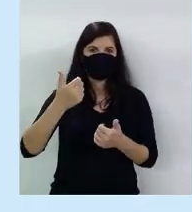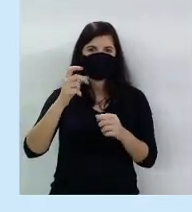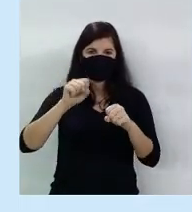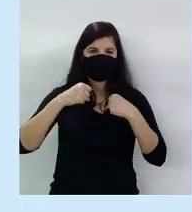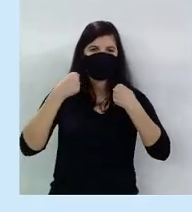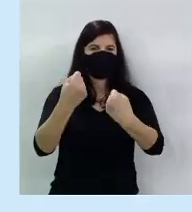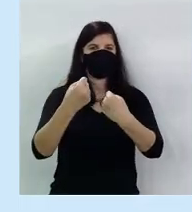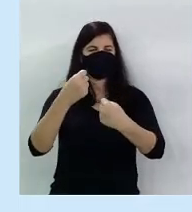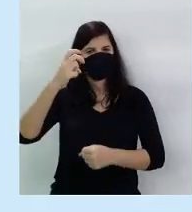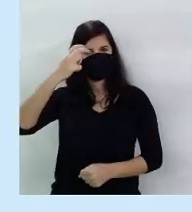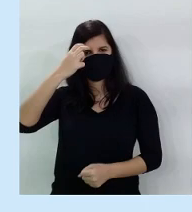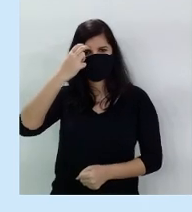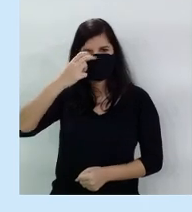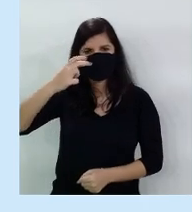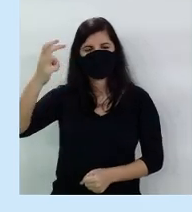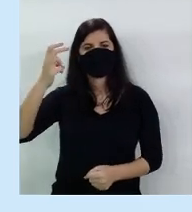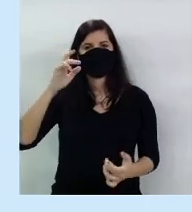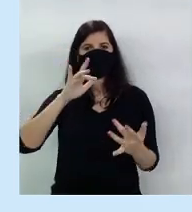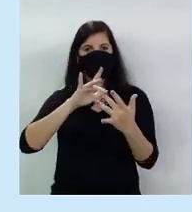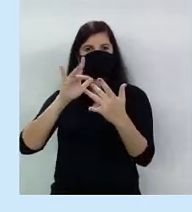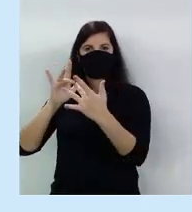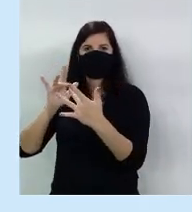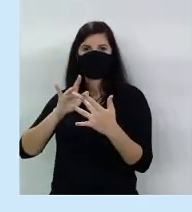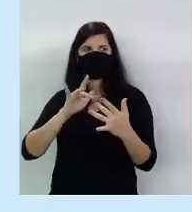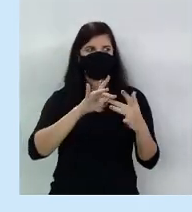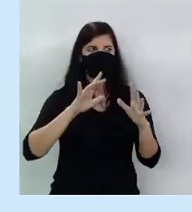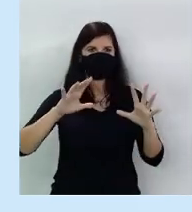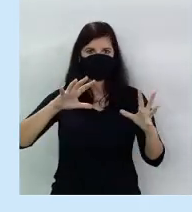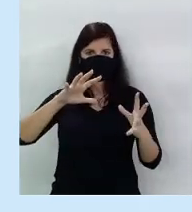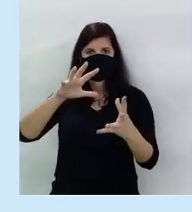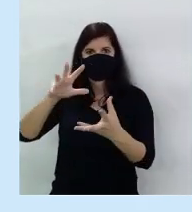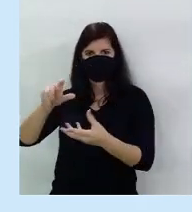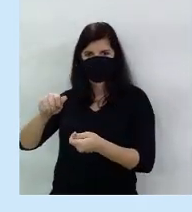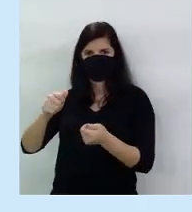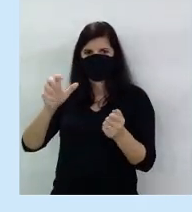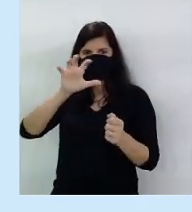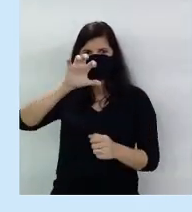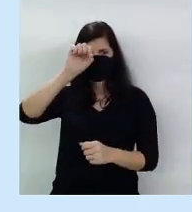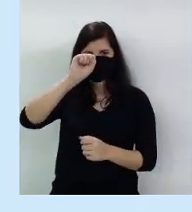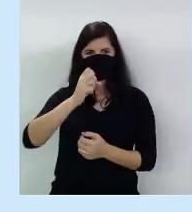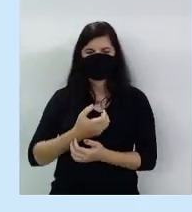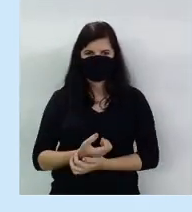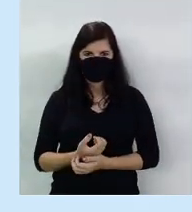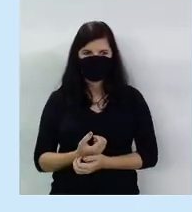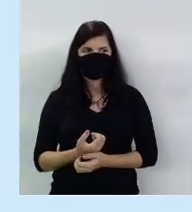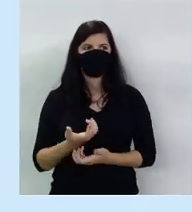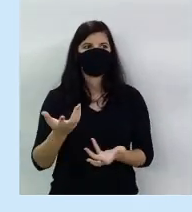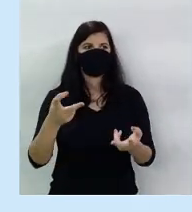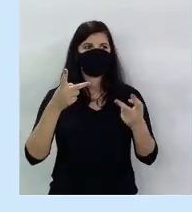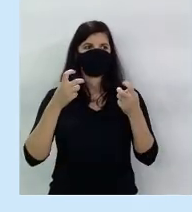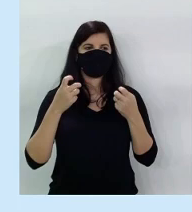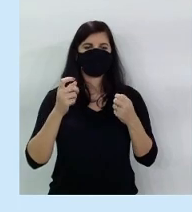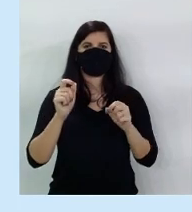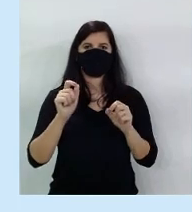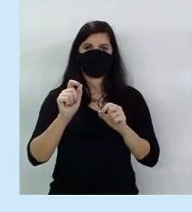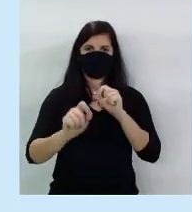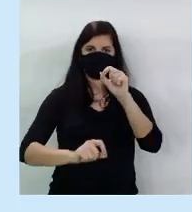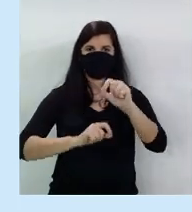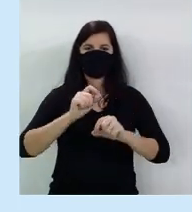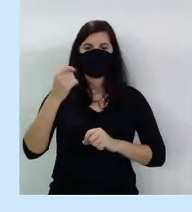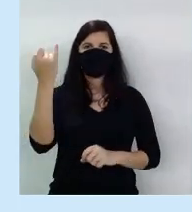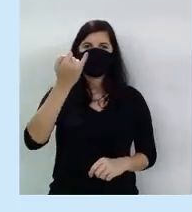força, sabedoria e contato com seres do mundo espiritual. Justamente, olha aí o entorno,